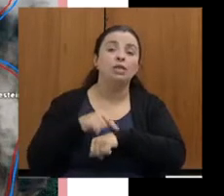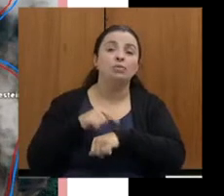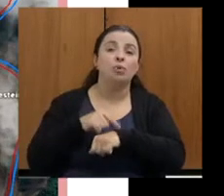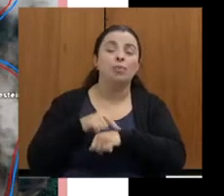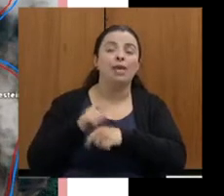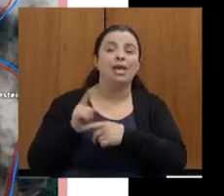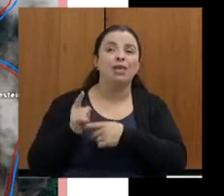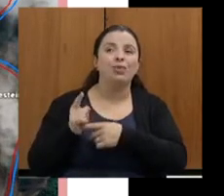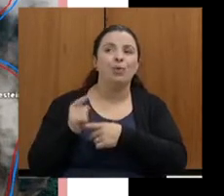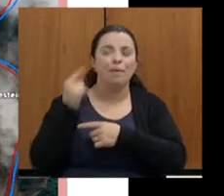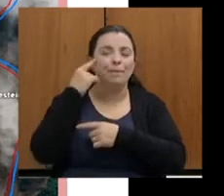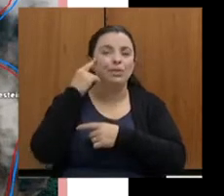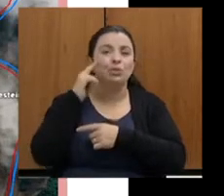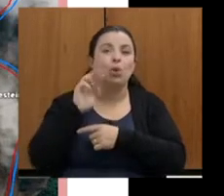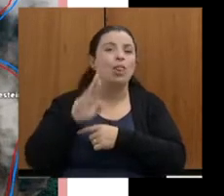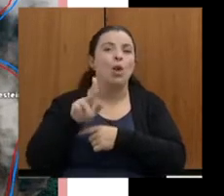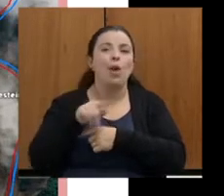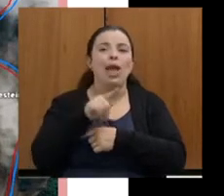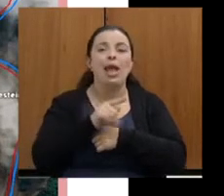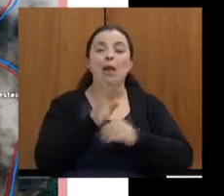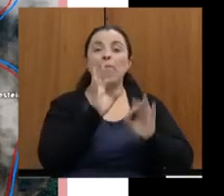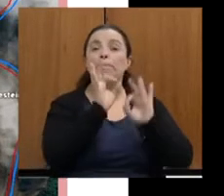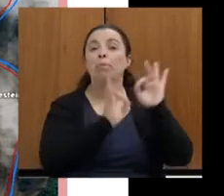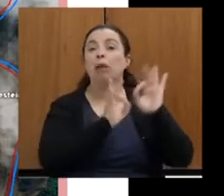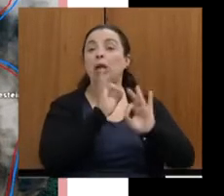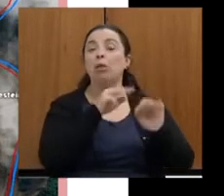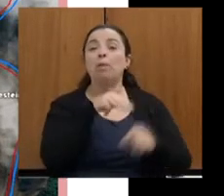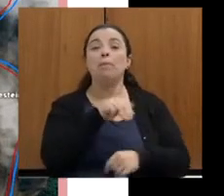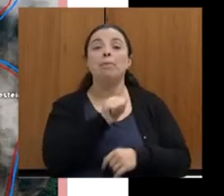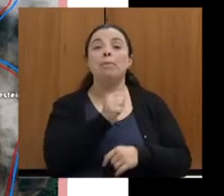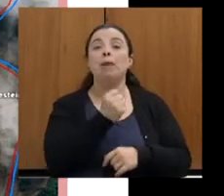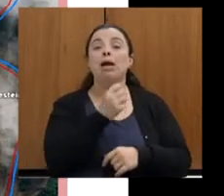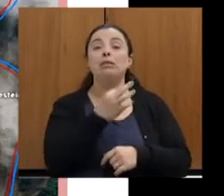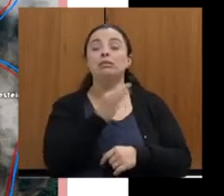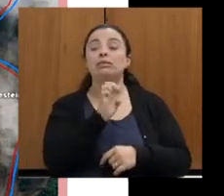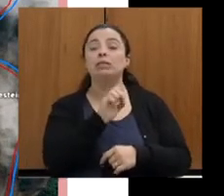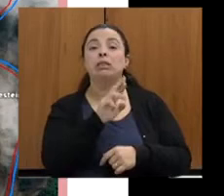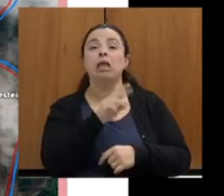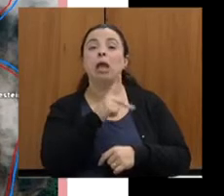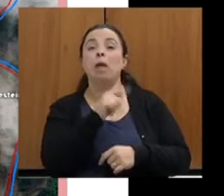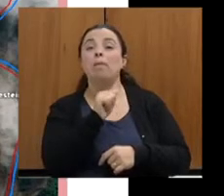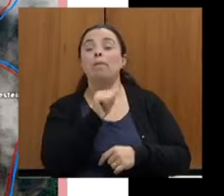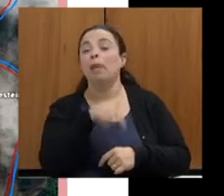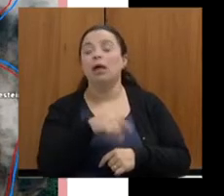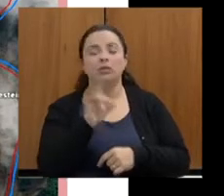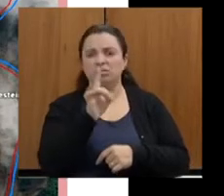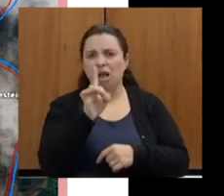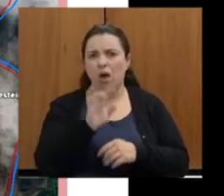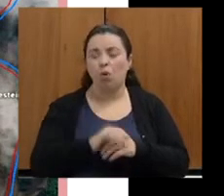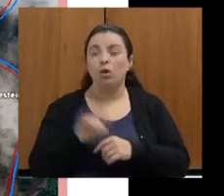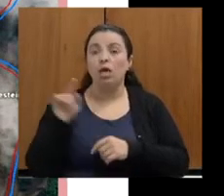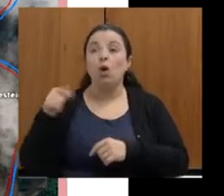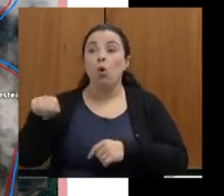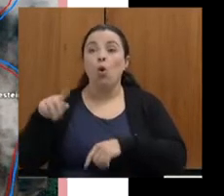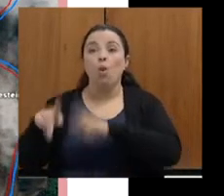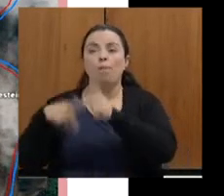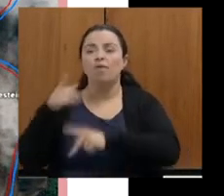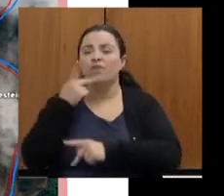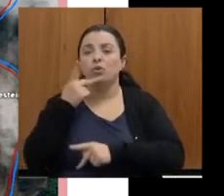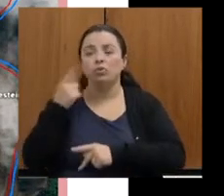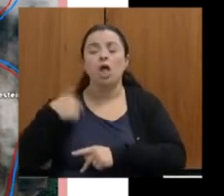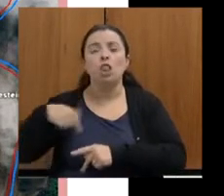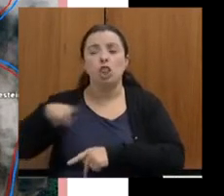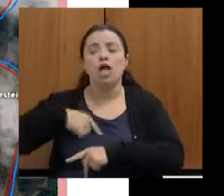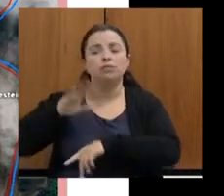Masterplan mas o povo falou assim quem vai fazer esse projeto Somos nós né então junto com a com Assessoria Técnica junto com